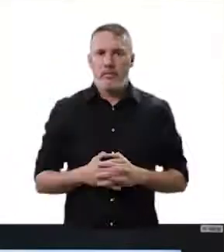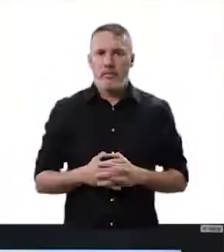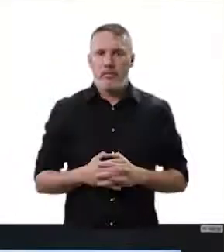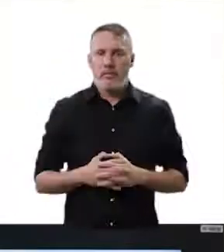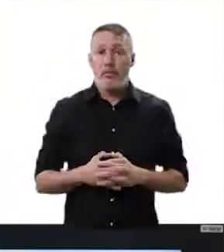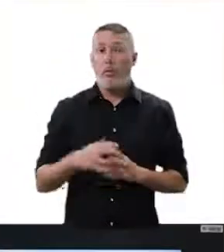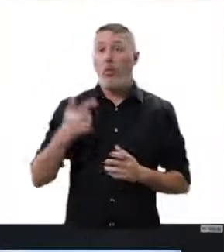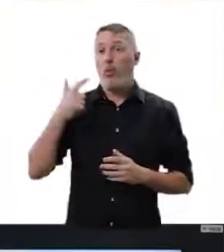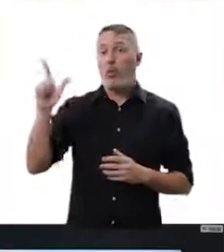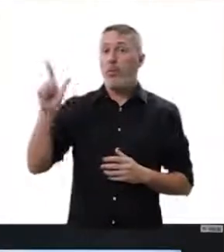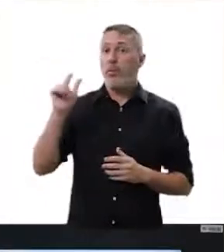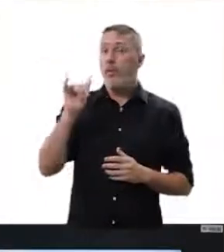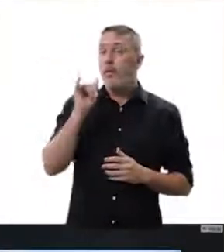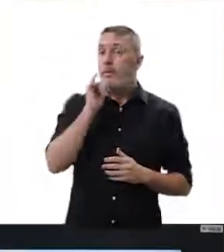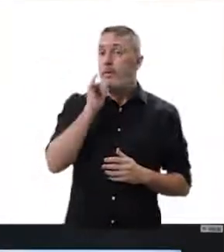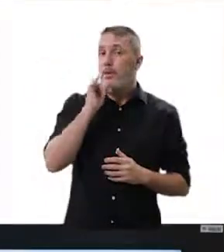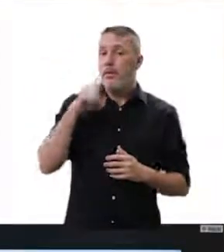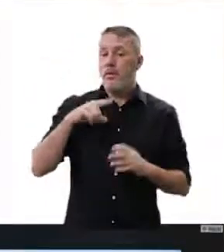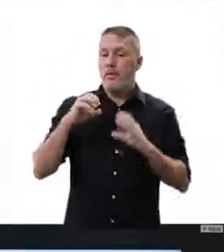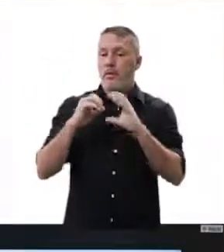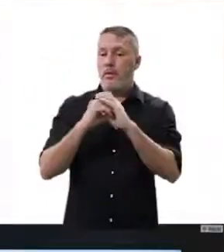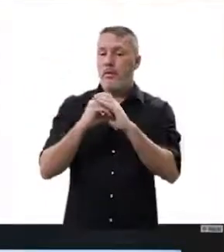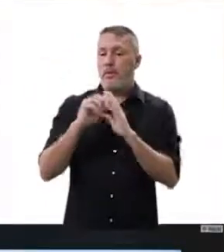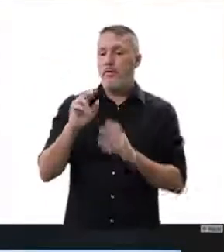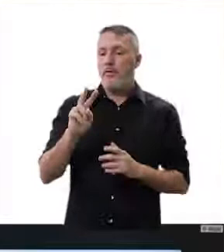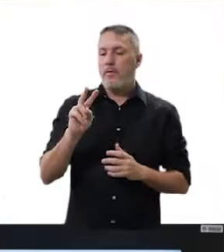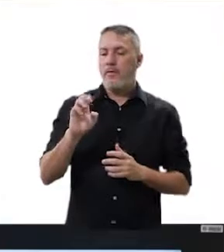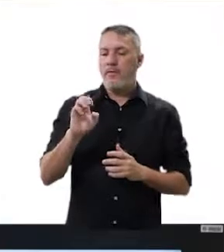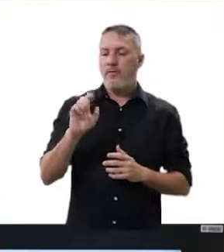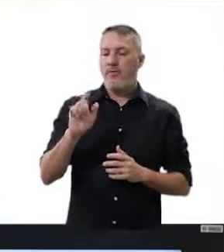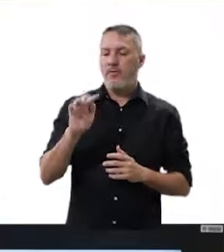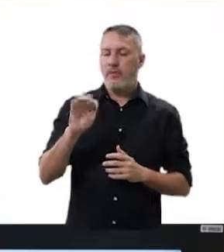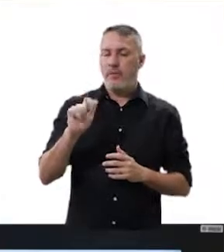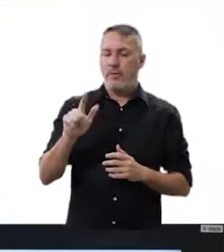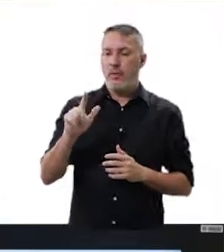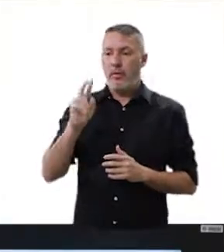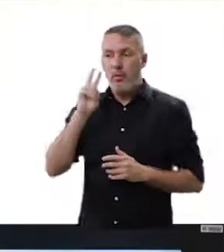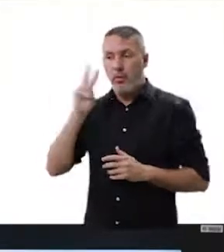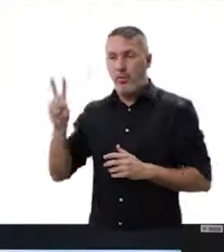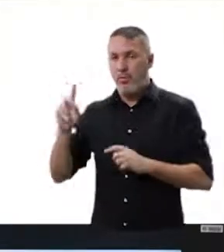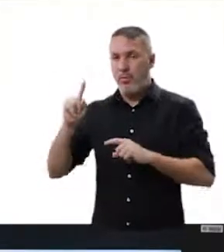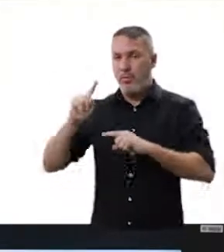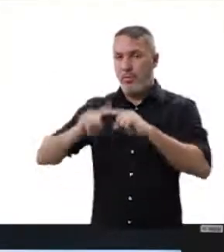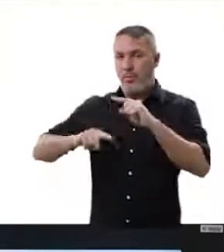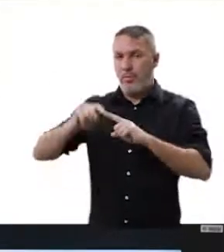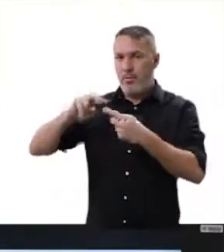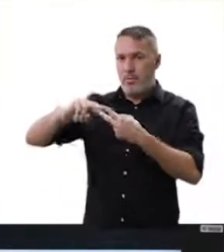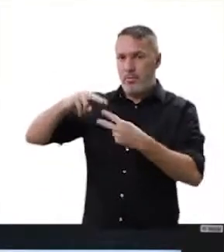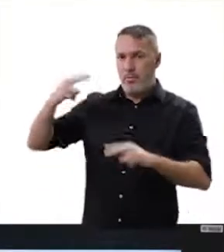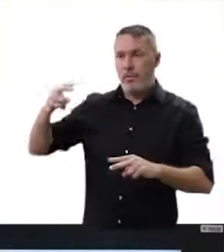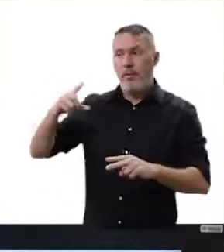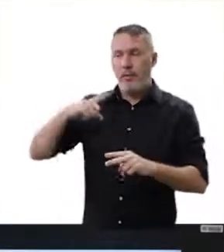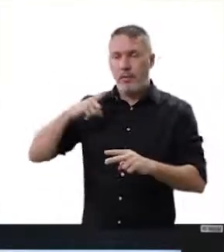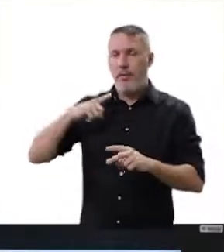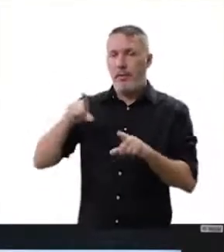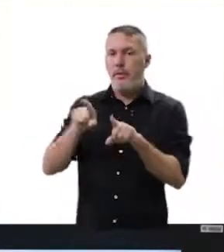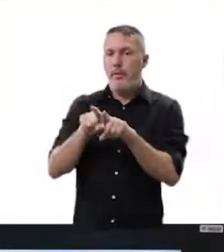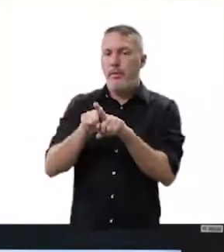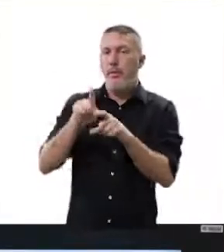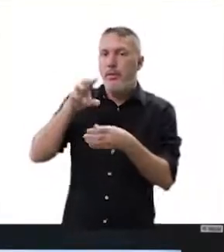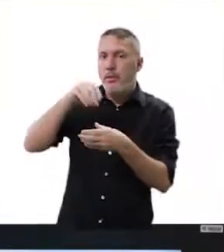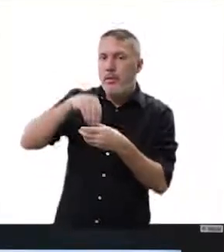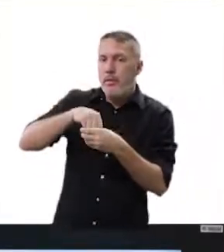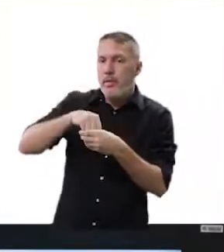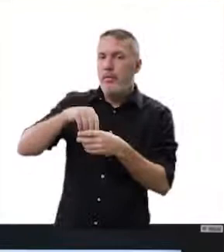carioteca. Um outro exemplo na célula vegetal, para a gente ver que o material genético também fica